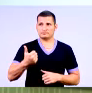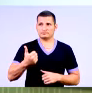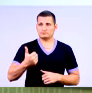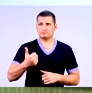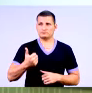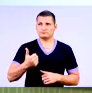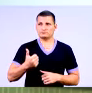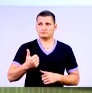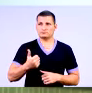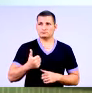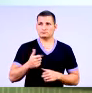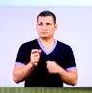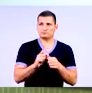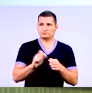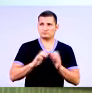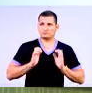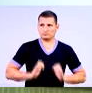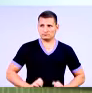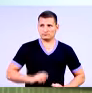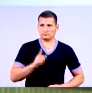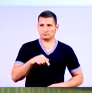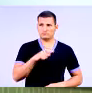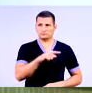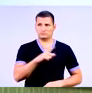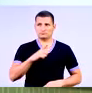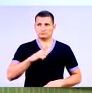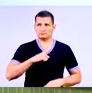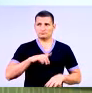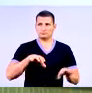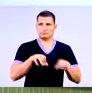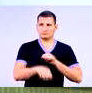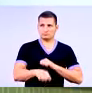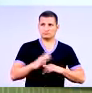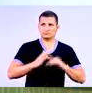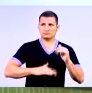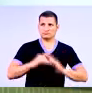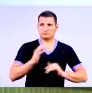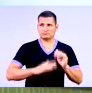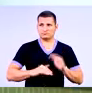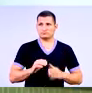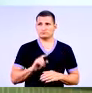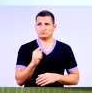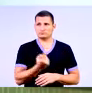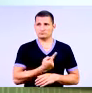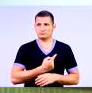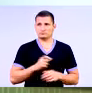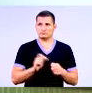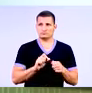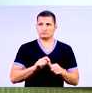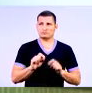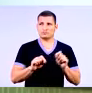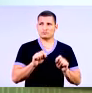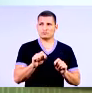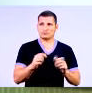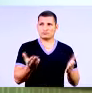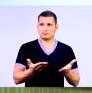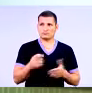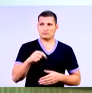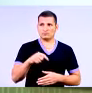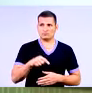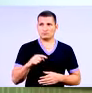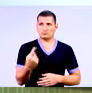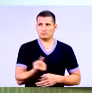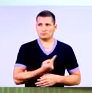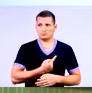profissional é ele ter uma formação, né? Então, nós estamos fazendo o que hoje aqui? Hoje, nós estamos